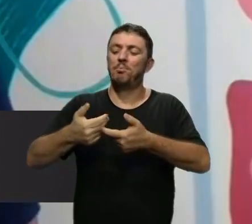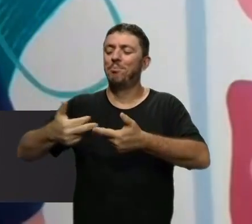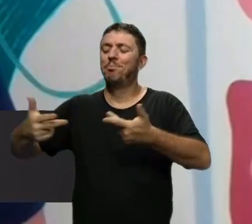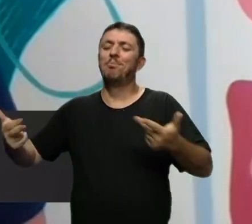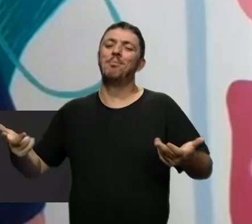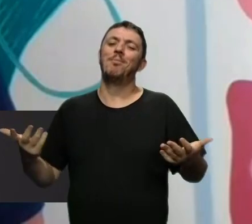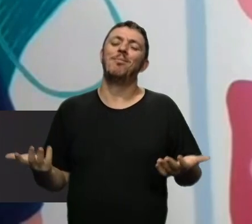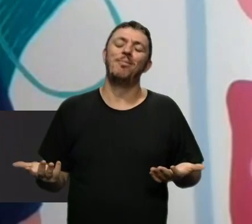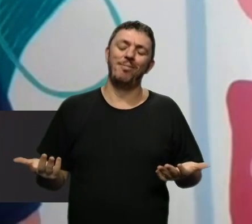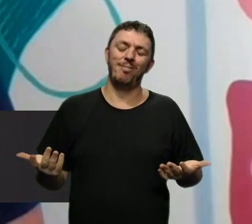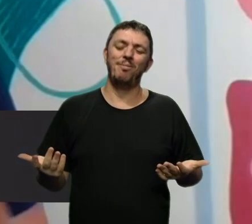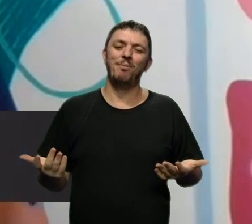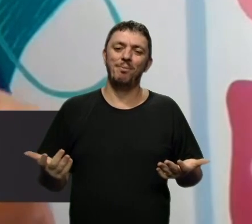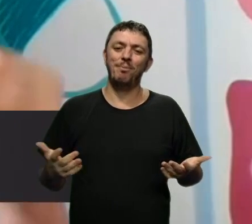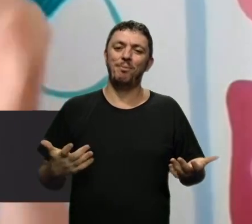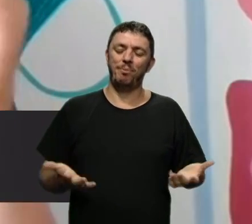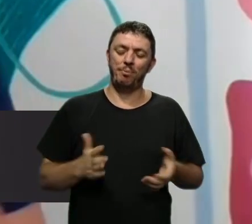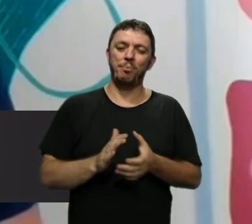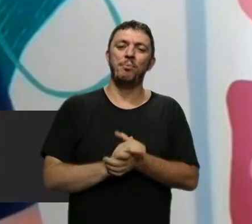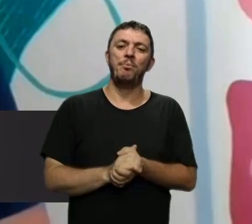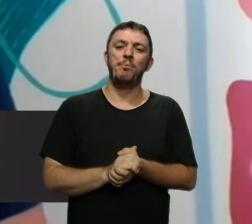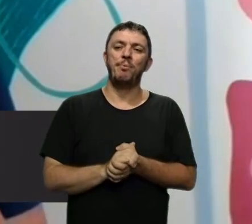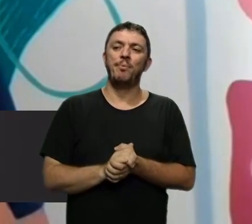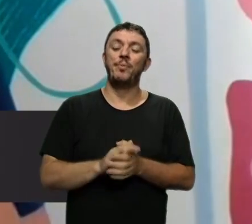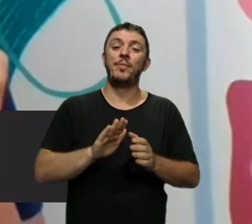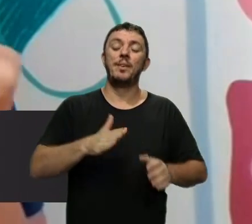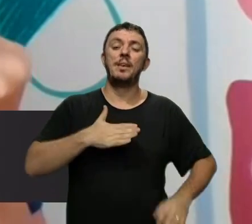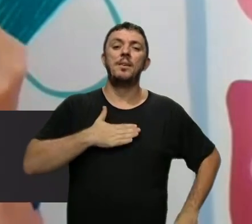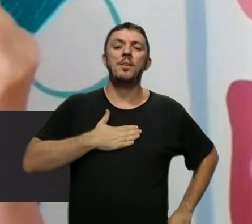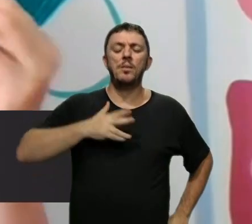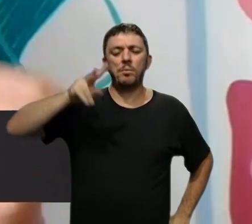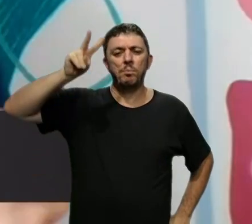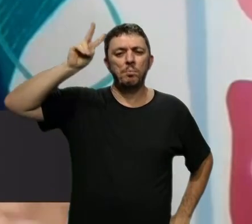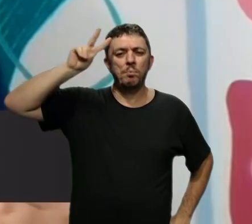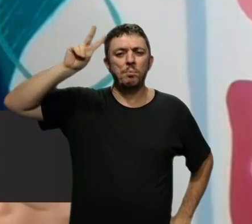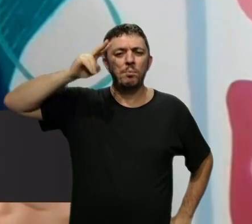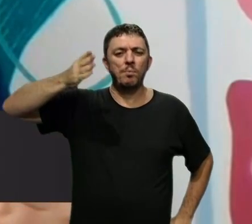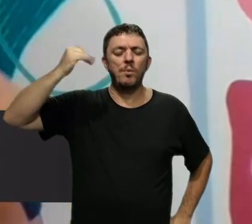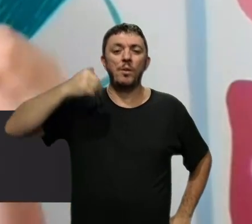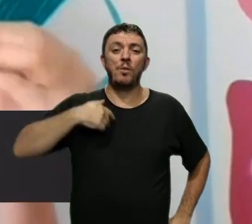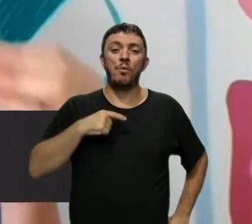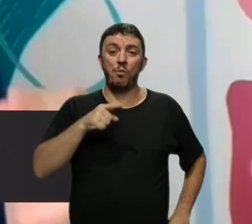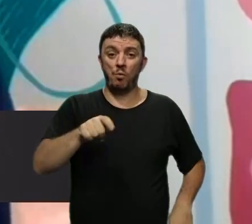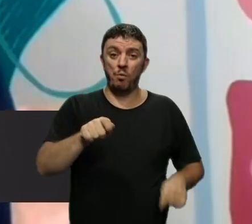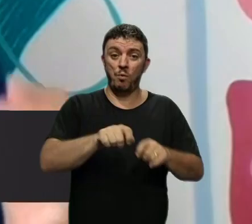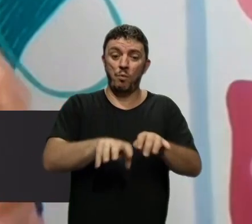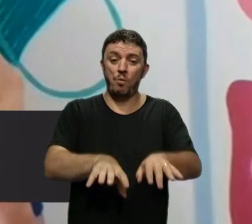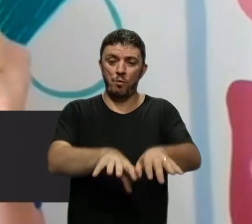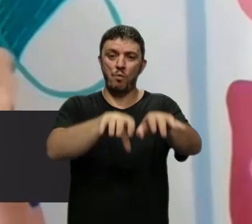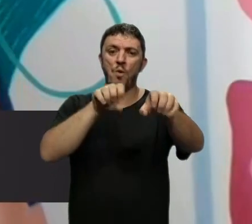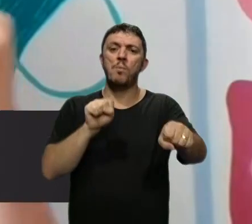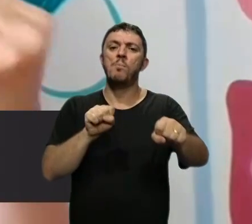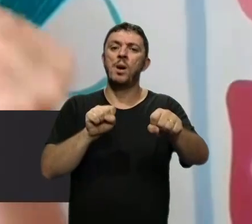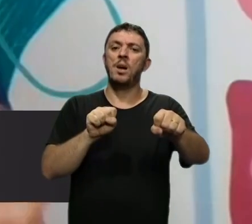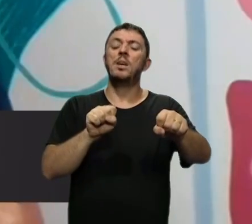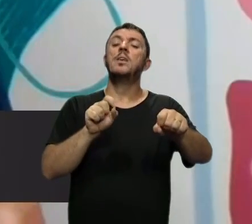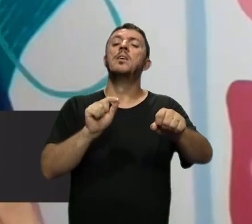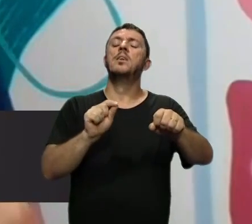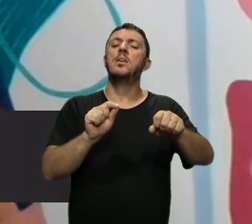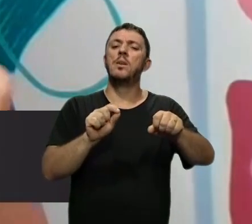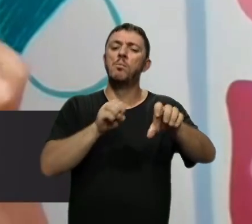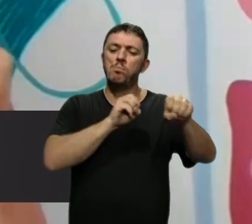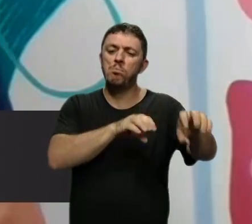que movimentos estão acontecendo ali. E aí eu lembrei que uma vez eu fui fazer uma formação numa escola e